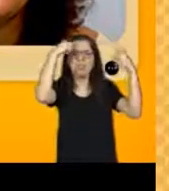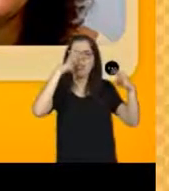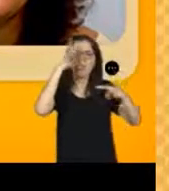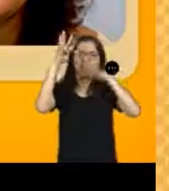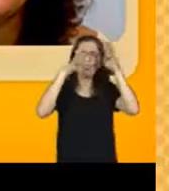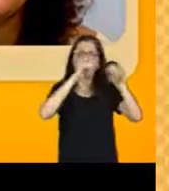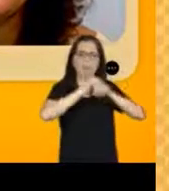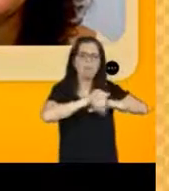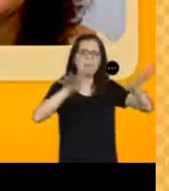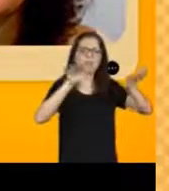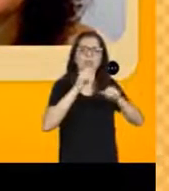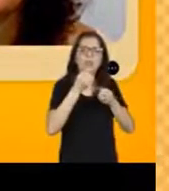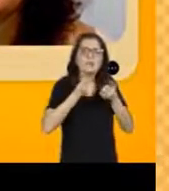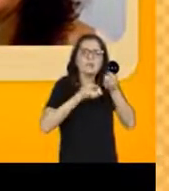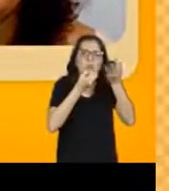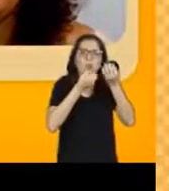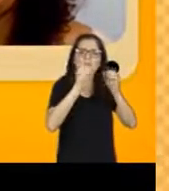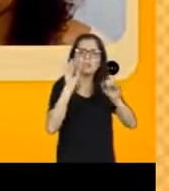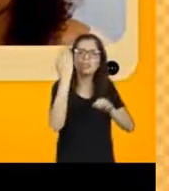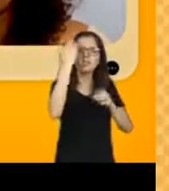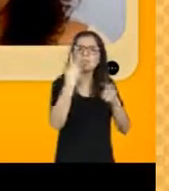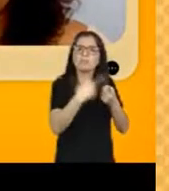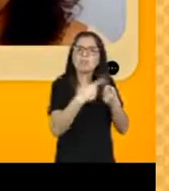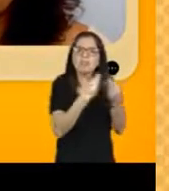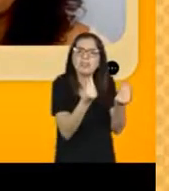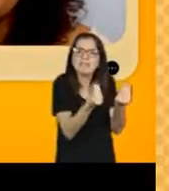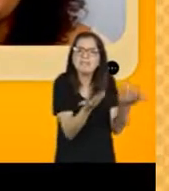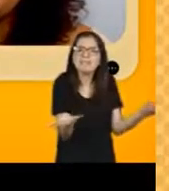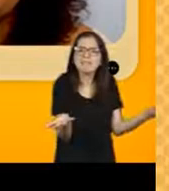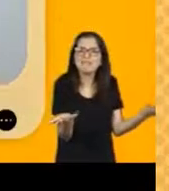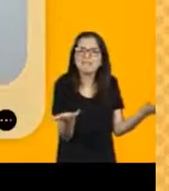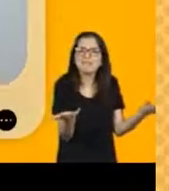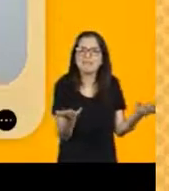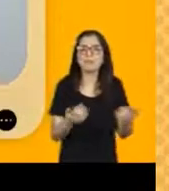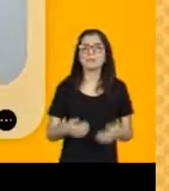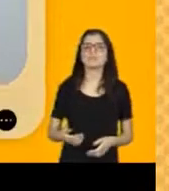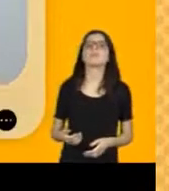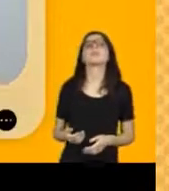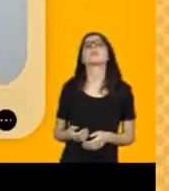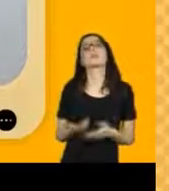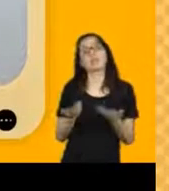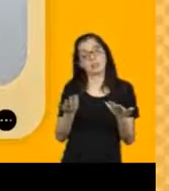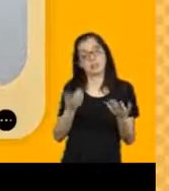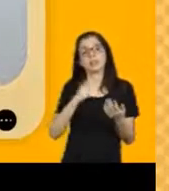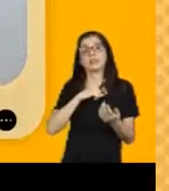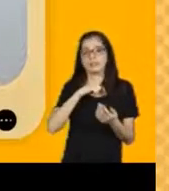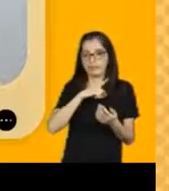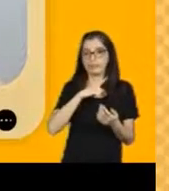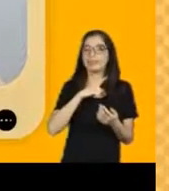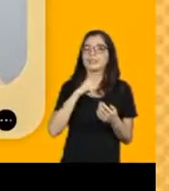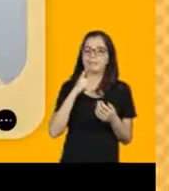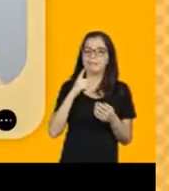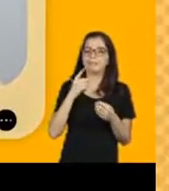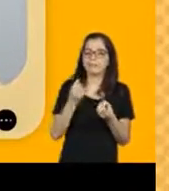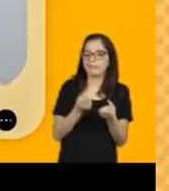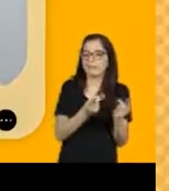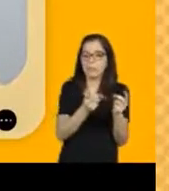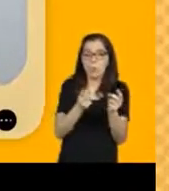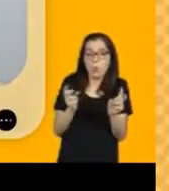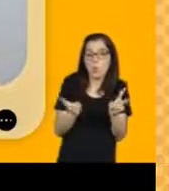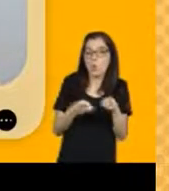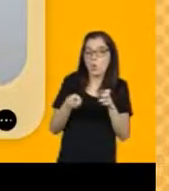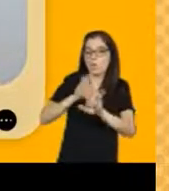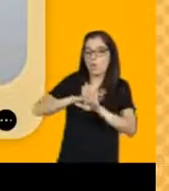informações falsas? Quem ganha com isso? Olha, Dani, como a desinformação virou essa indústria que gera dinheiro, tem